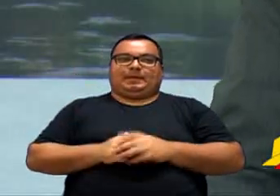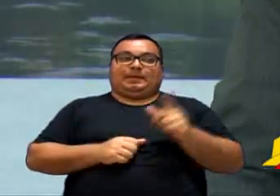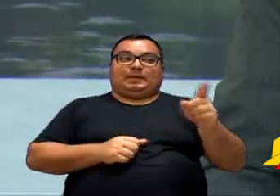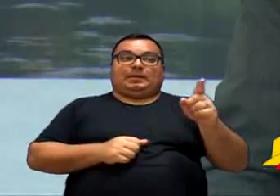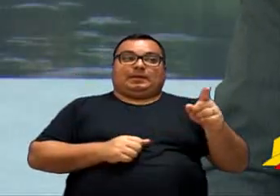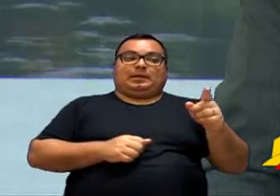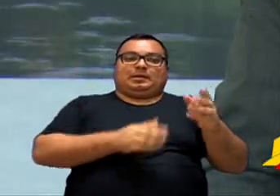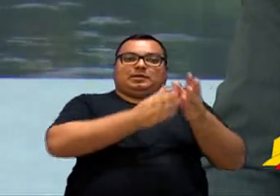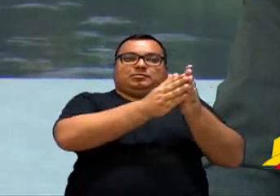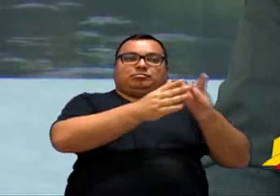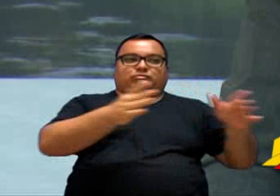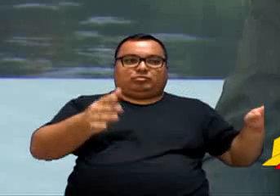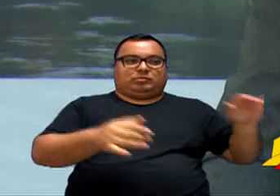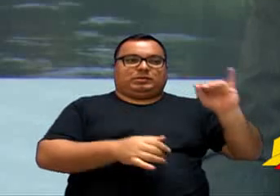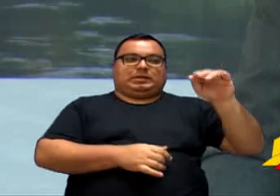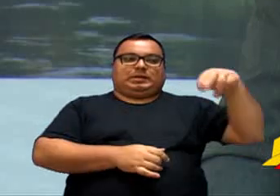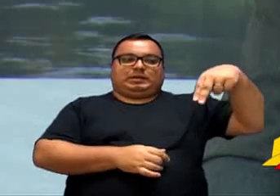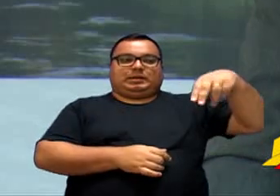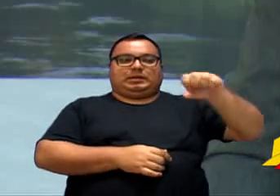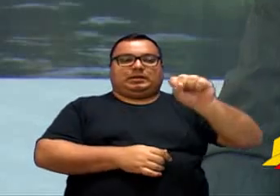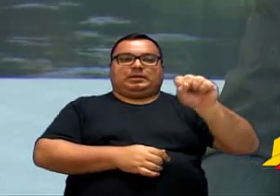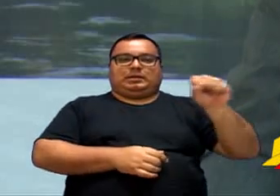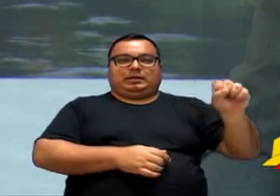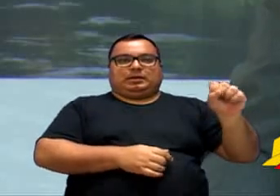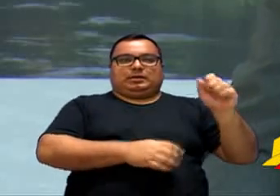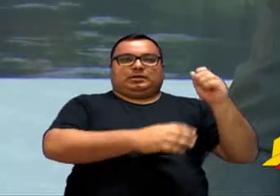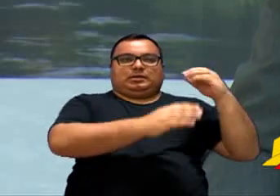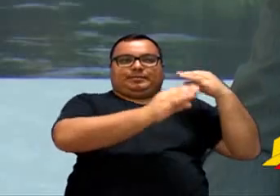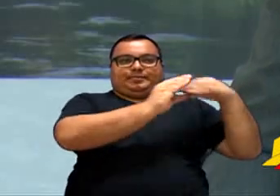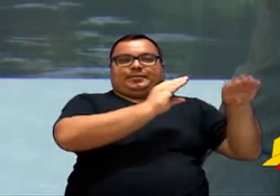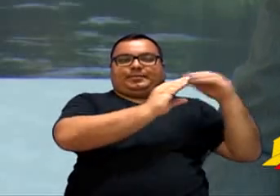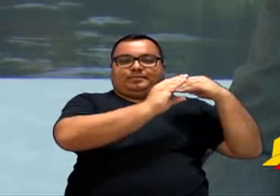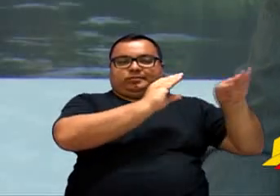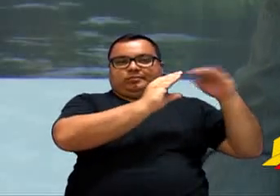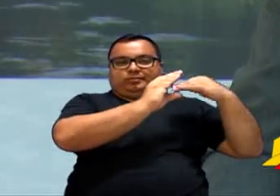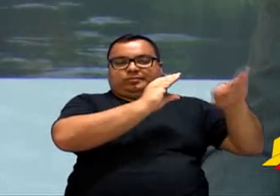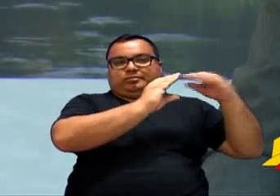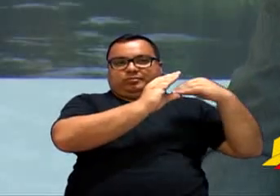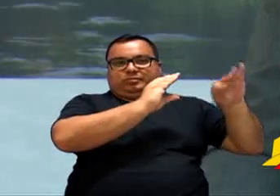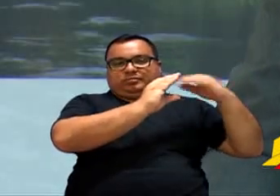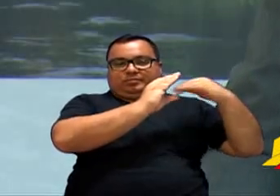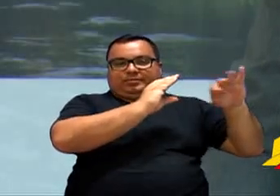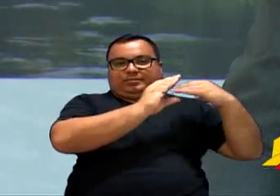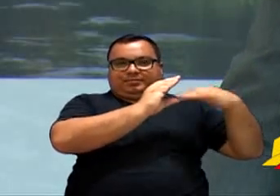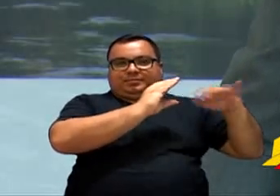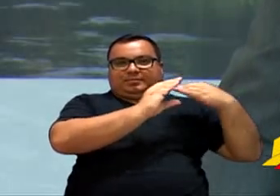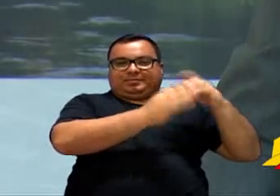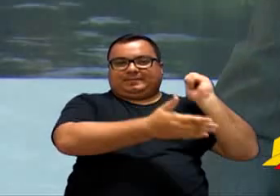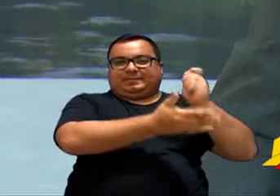contribuição desses cidadãos da Previdência, do regime geral da Previdência,